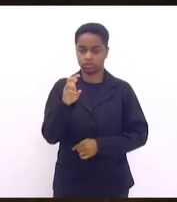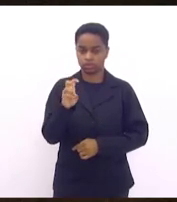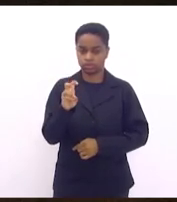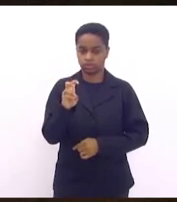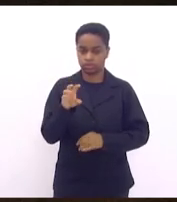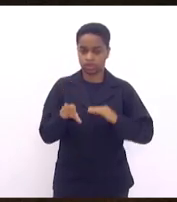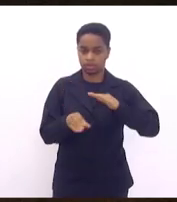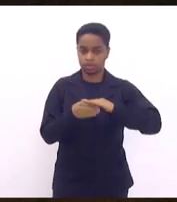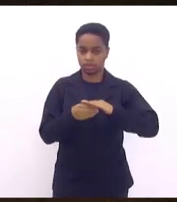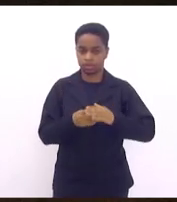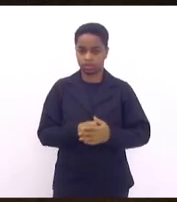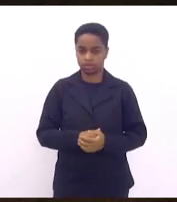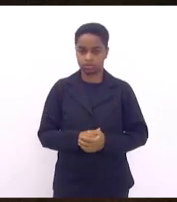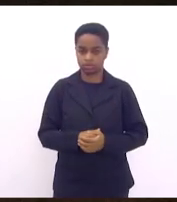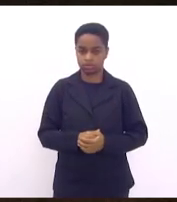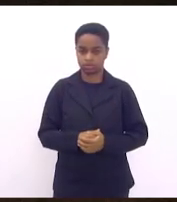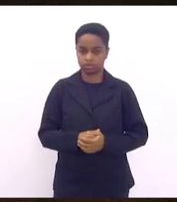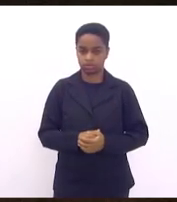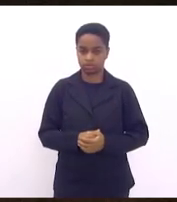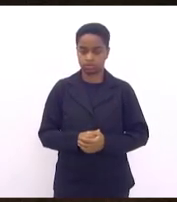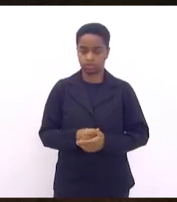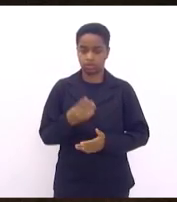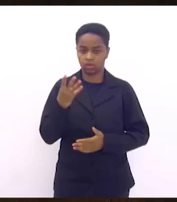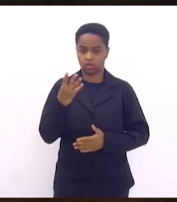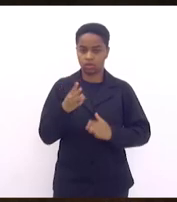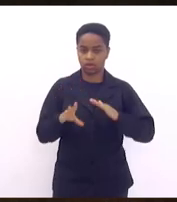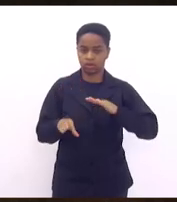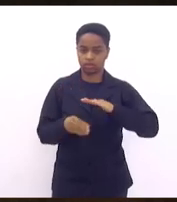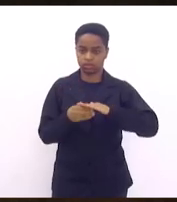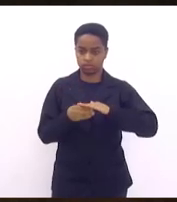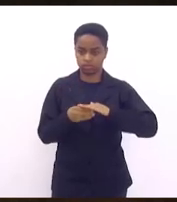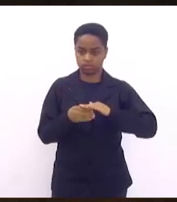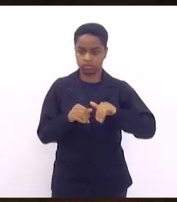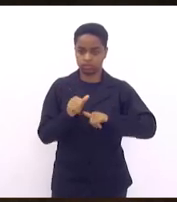1, 2, 3, 4, 5 emendas. 4 emendas